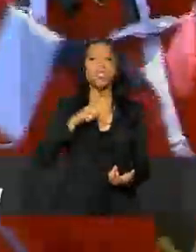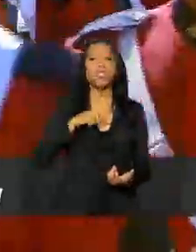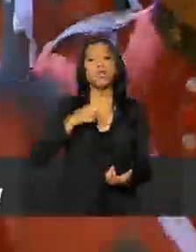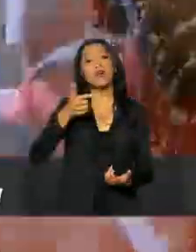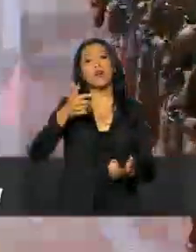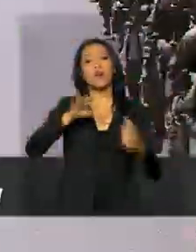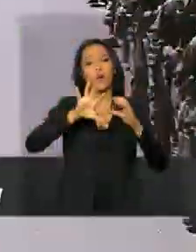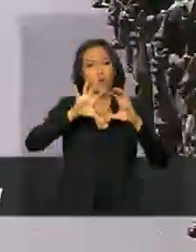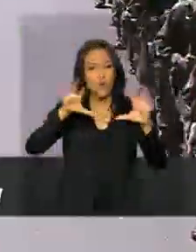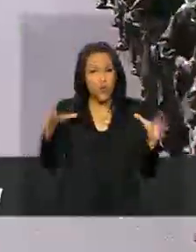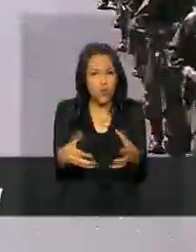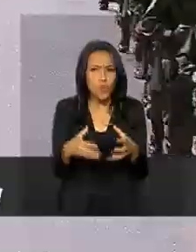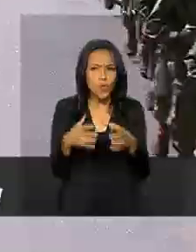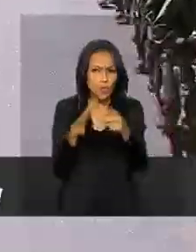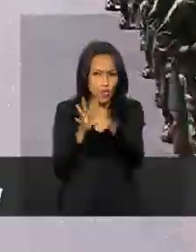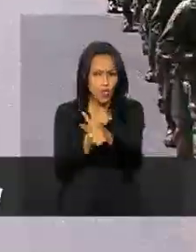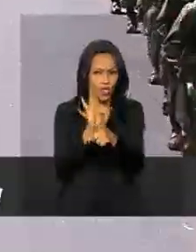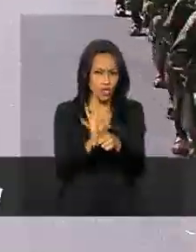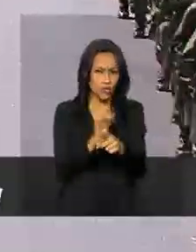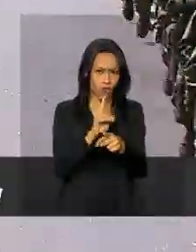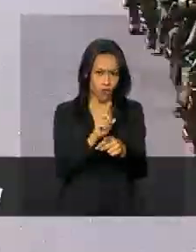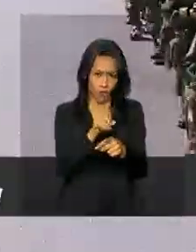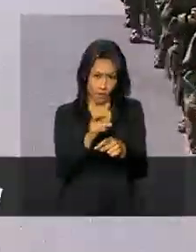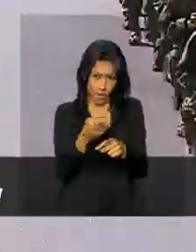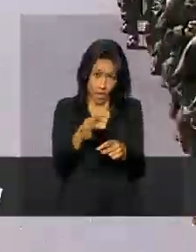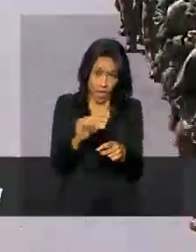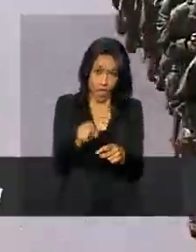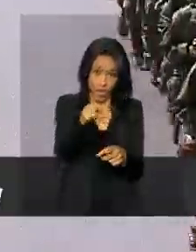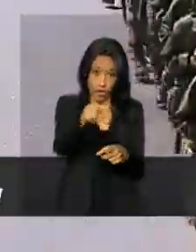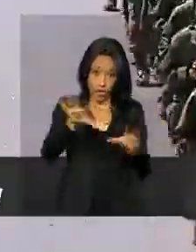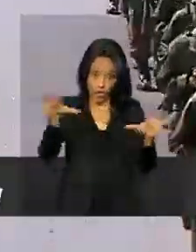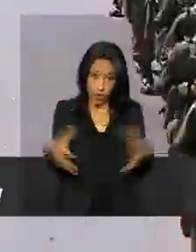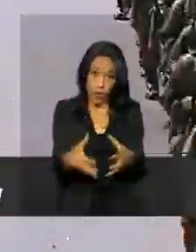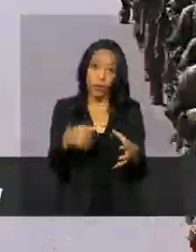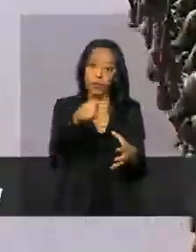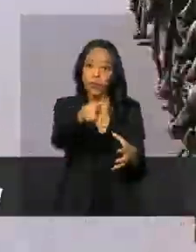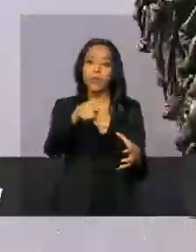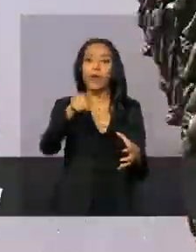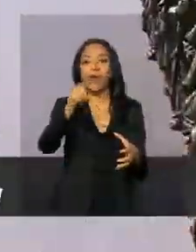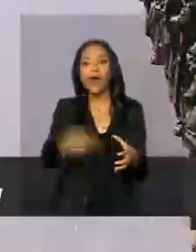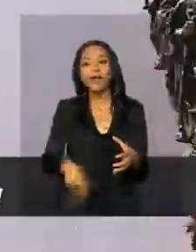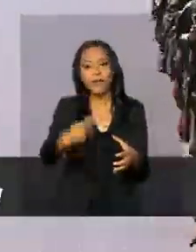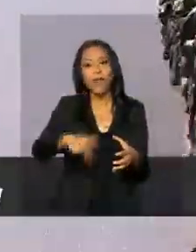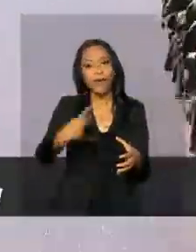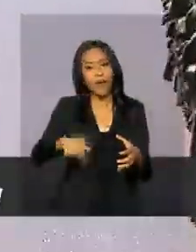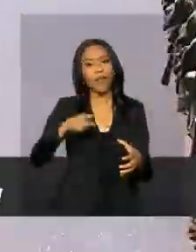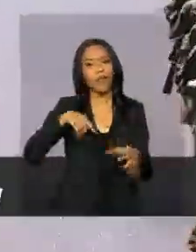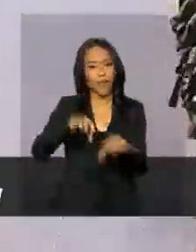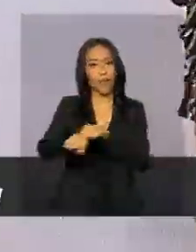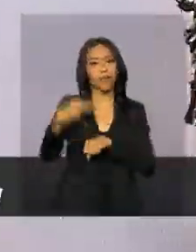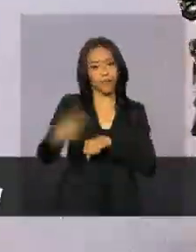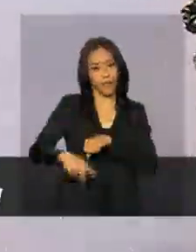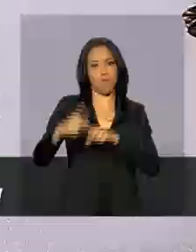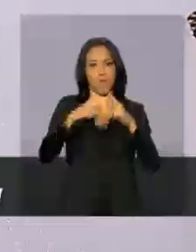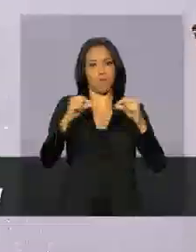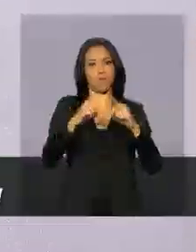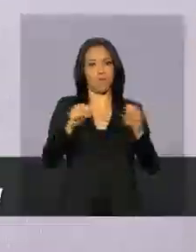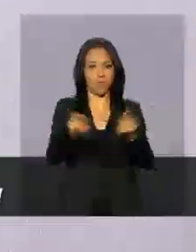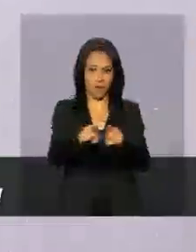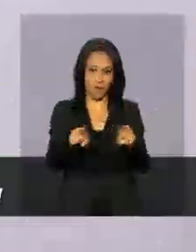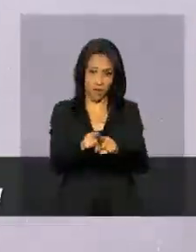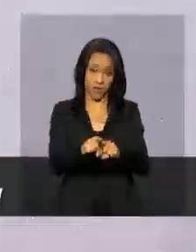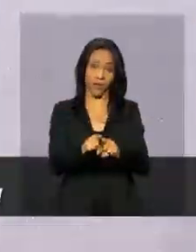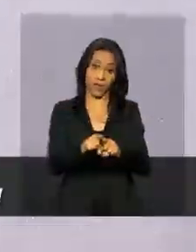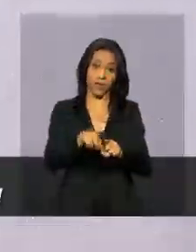companhia de recrutas fuzileiros navais formados pelo Centro de Instrução e Adestramento de Brasília. É o órgão